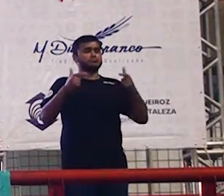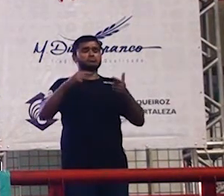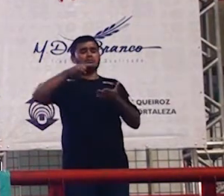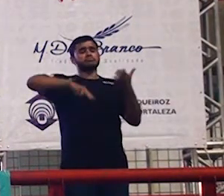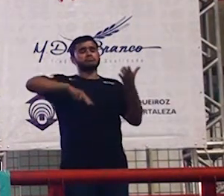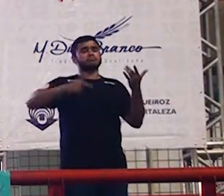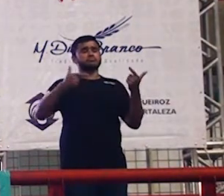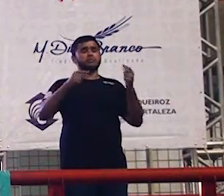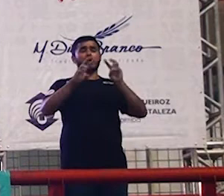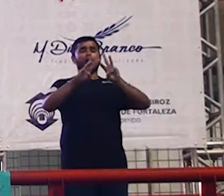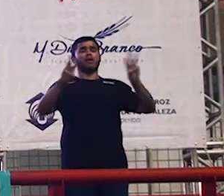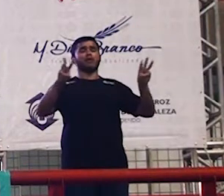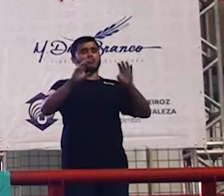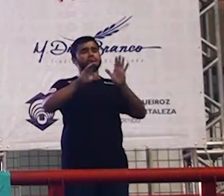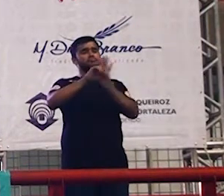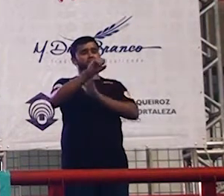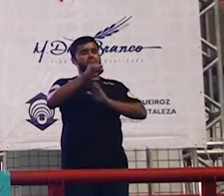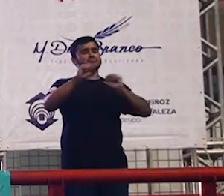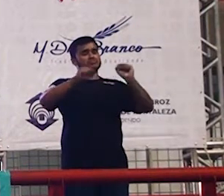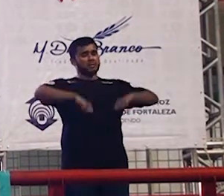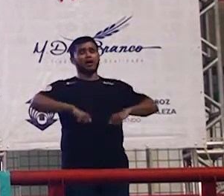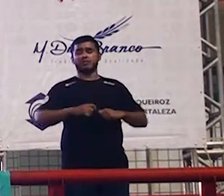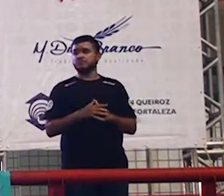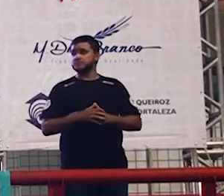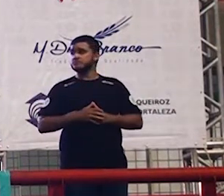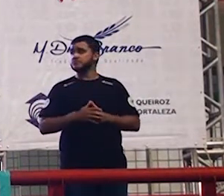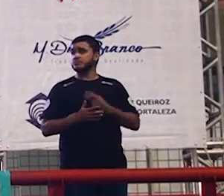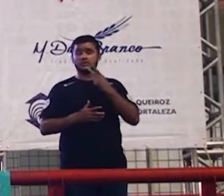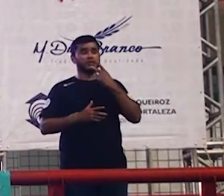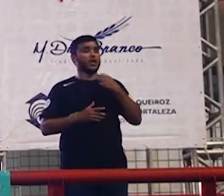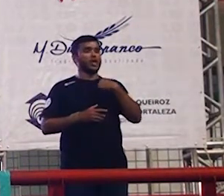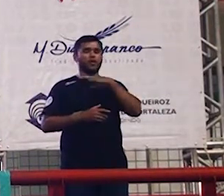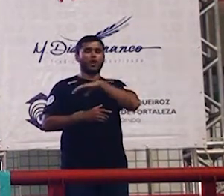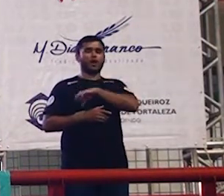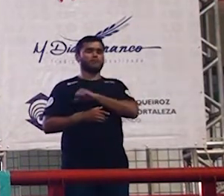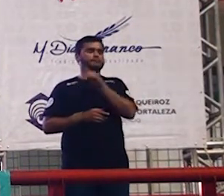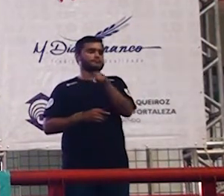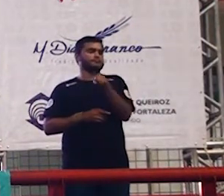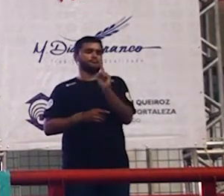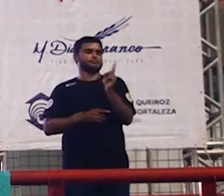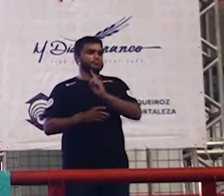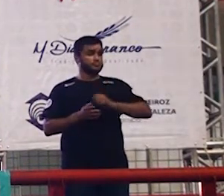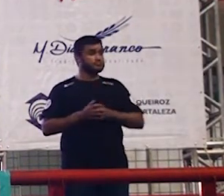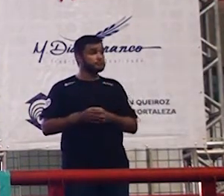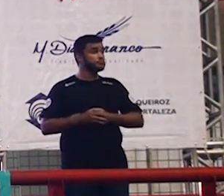E não há covardia. Nova mensagem, eu não te amo mais.